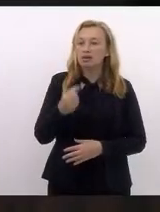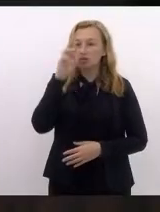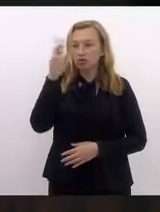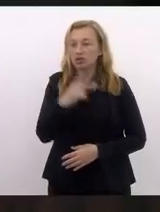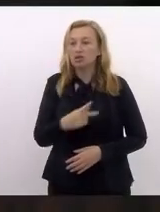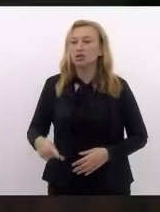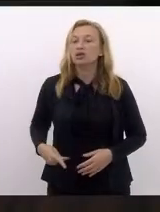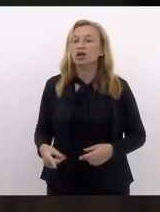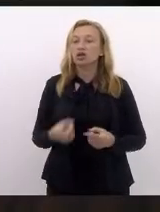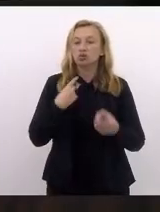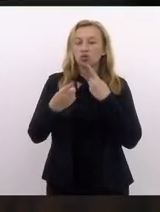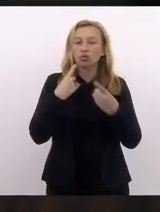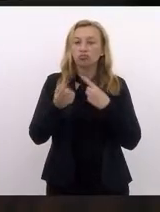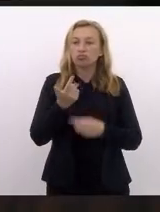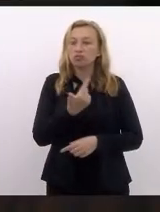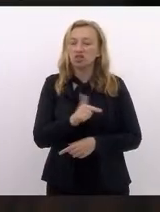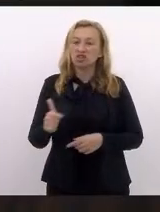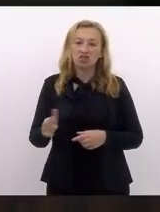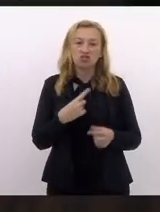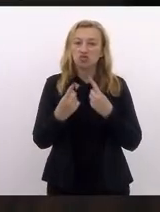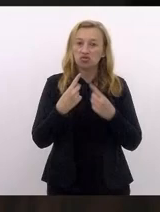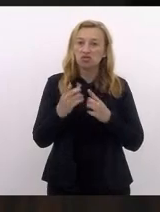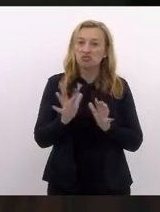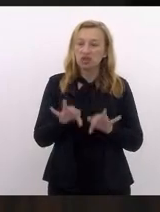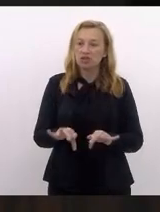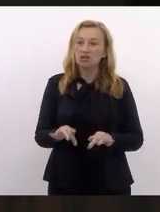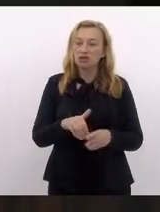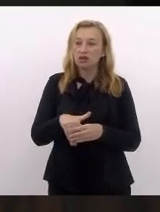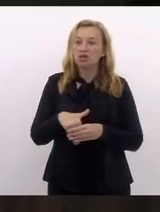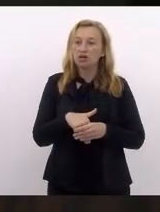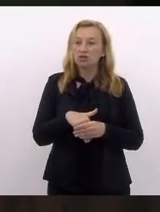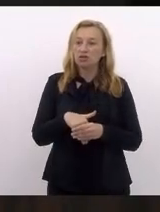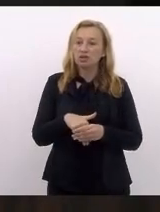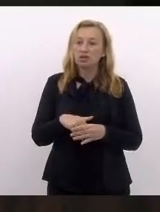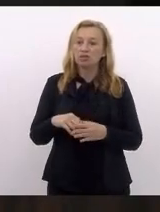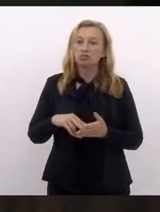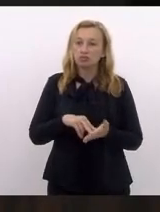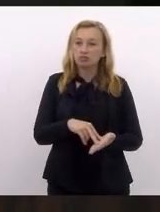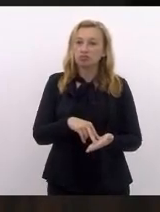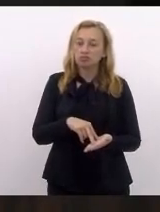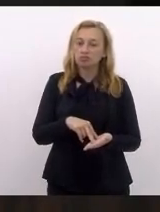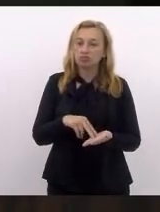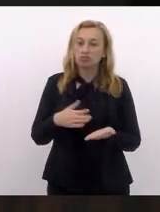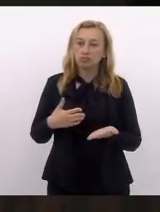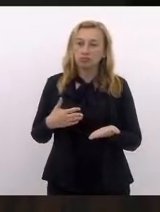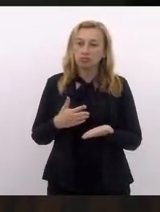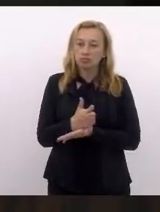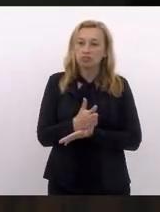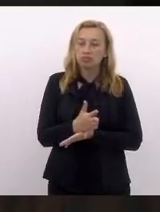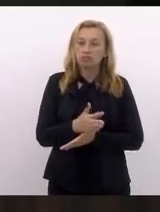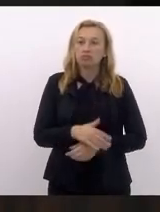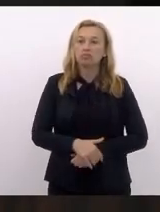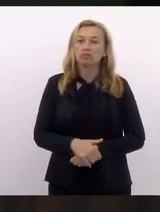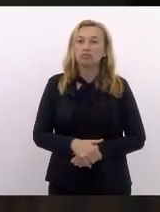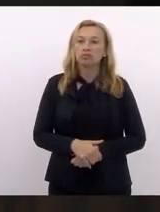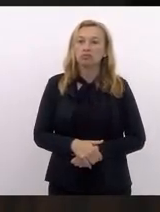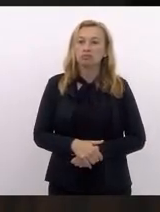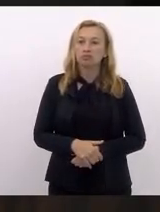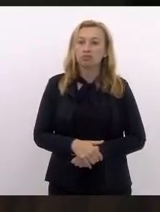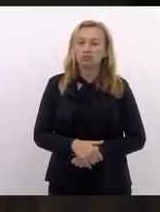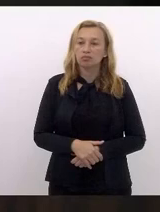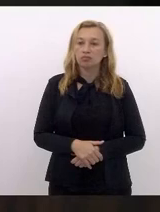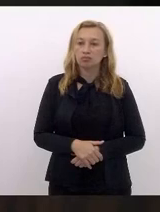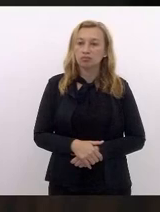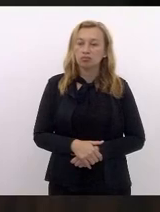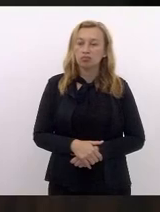pareceres emitidos em discussão na vida que quer discutir se a execução em votação senhor que a prova parece que estão aprovada vai